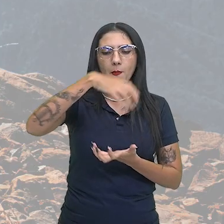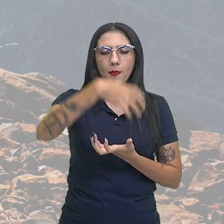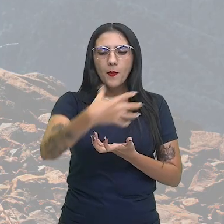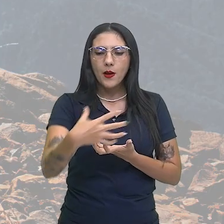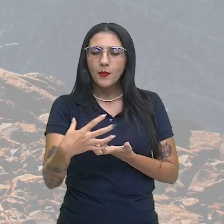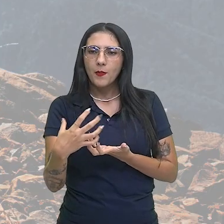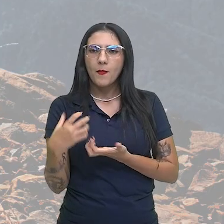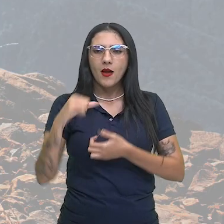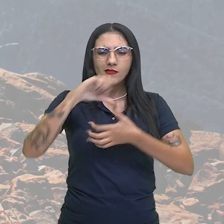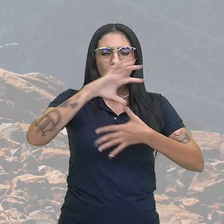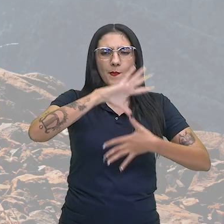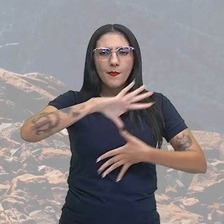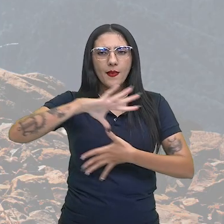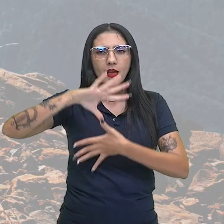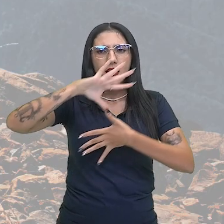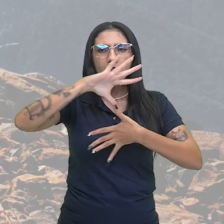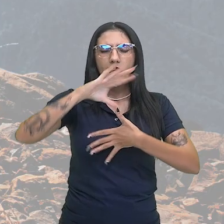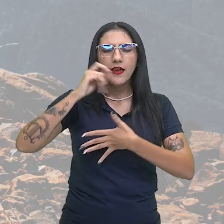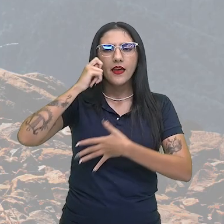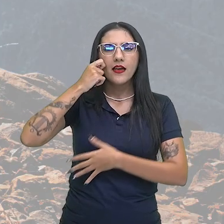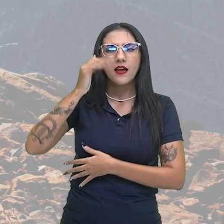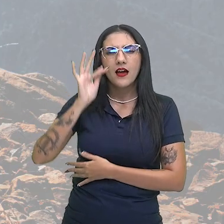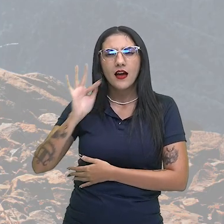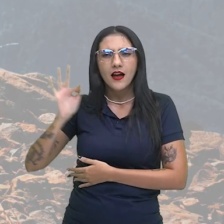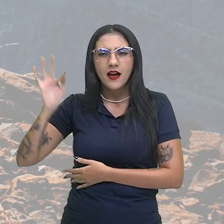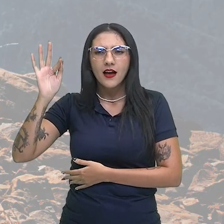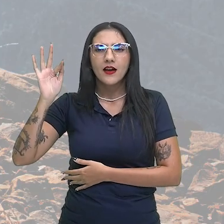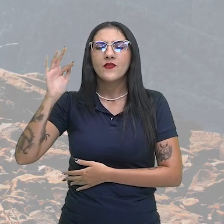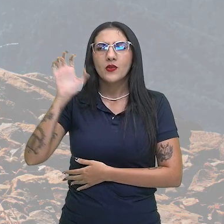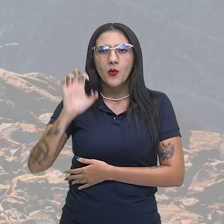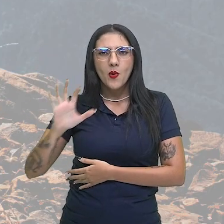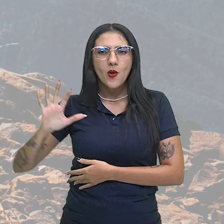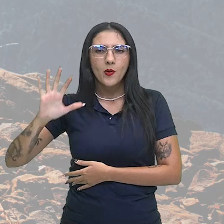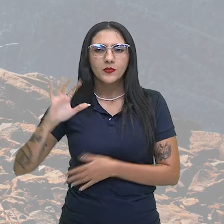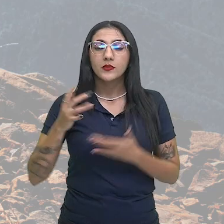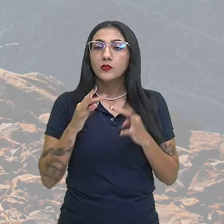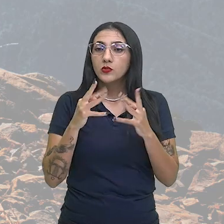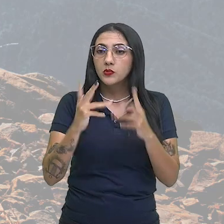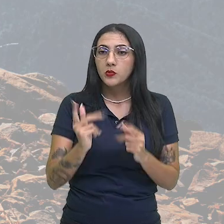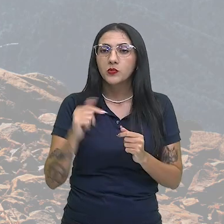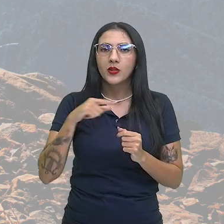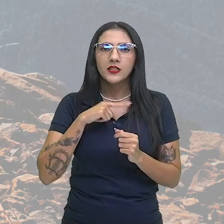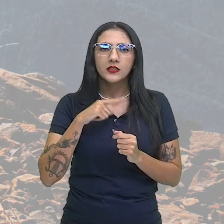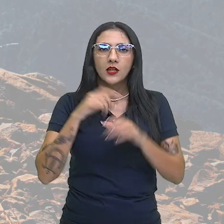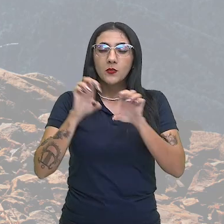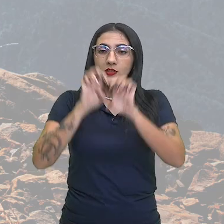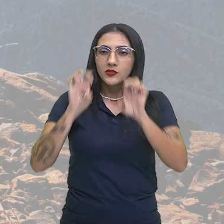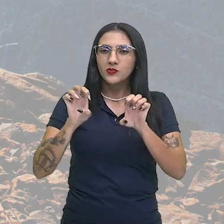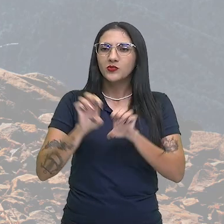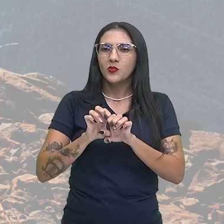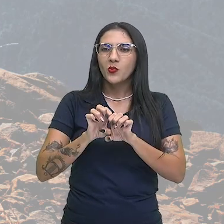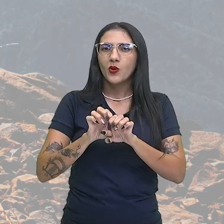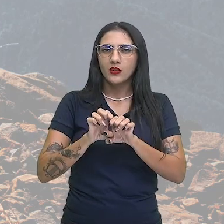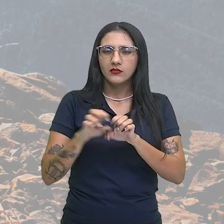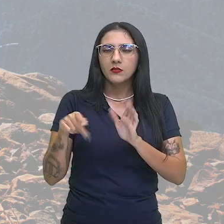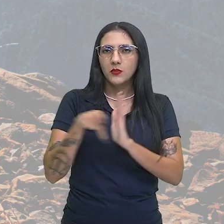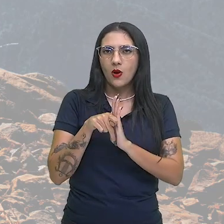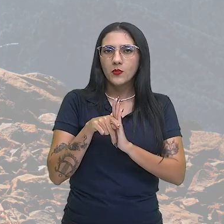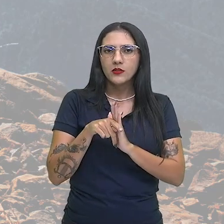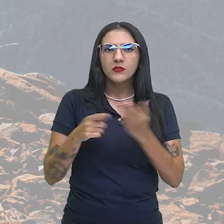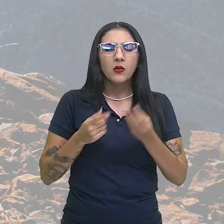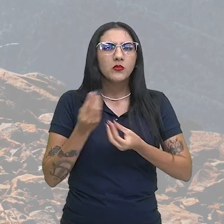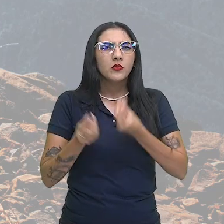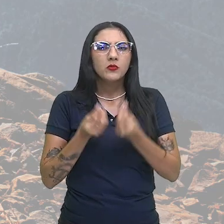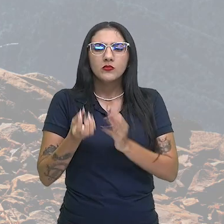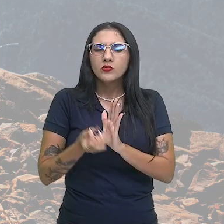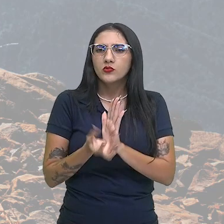América, a Europa, a África, todos eles são formados ali e tem aquela estrutura, tem aquele desenho. A formação